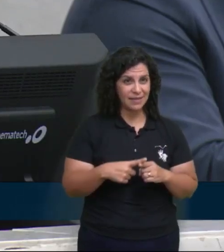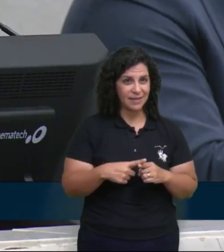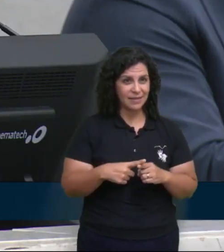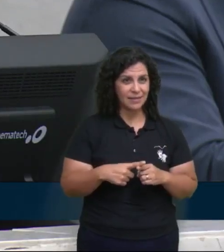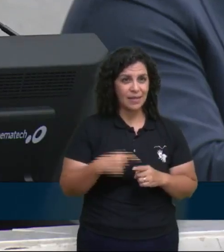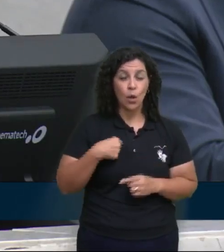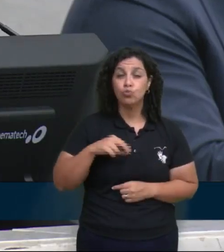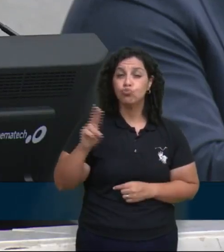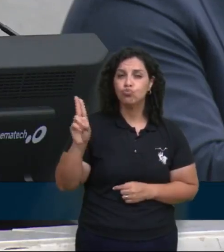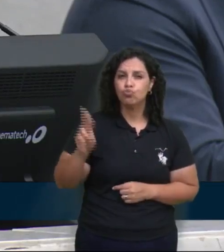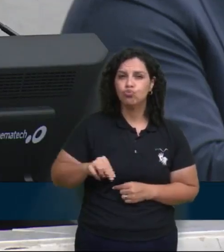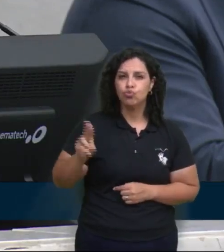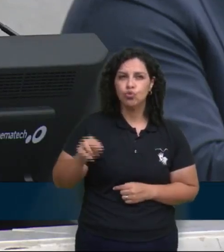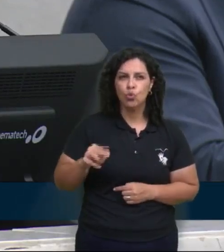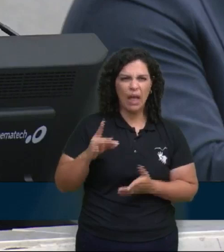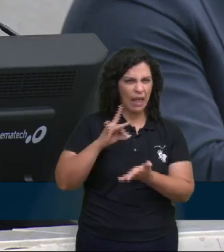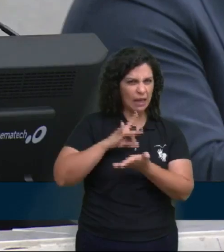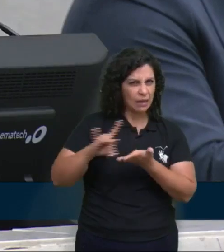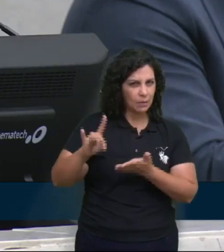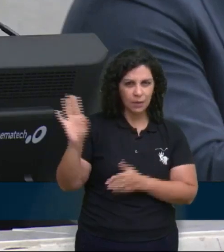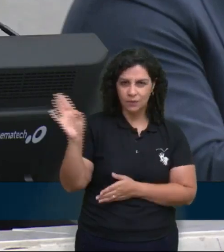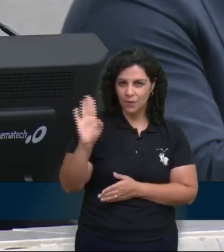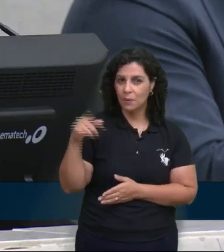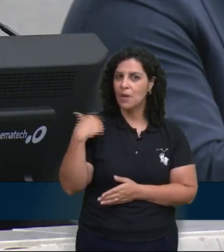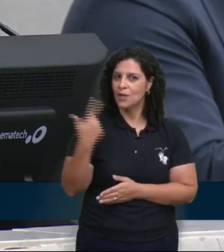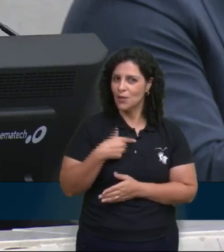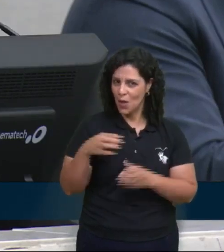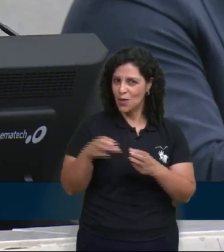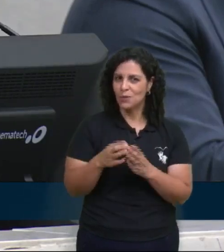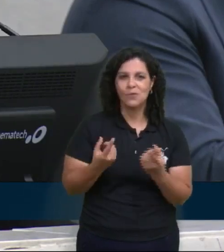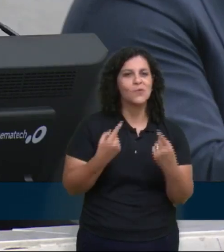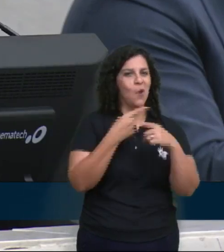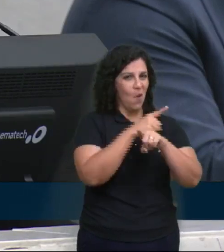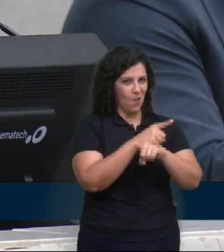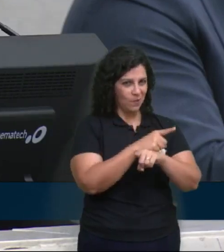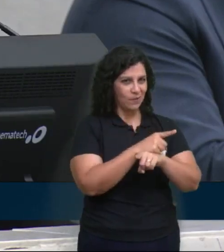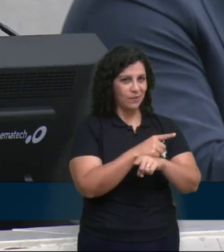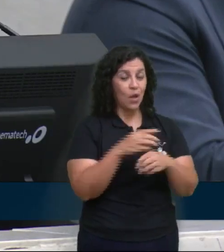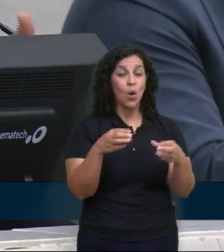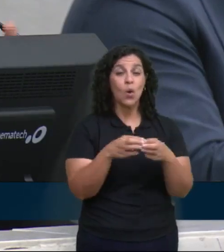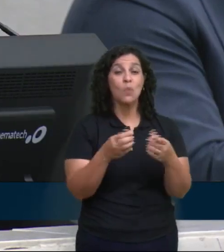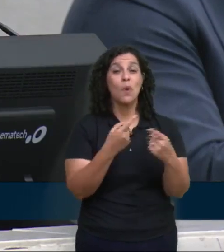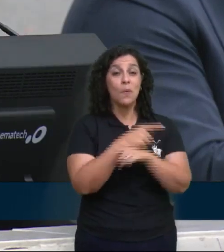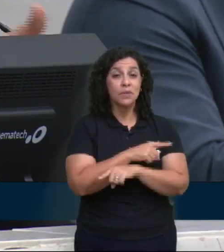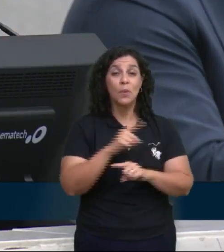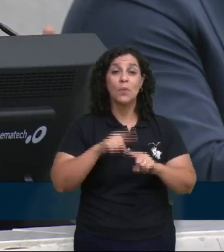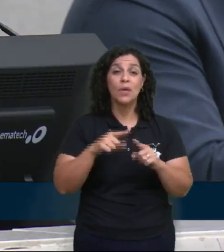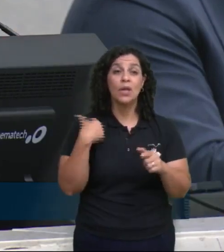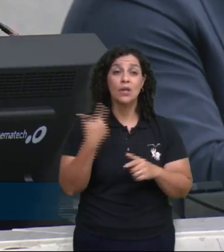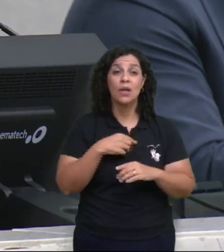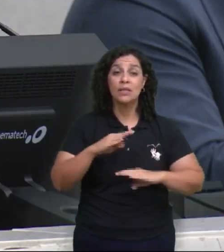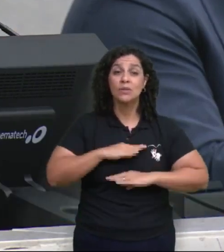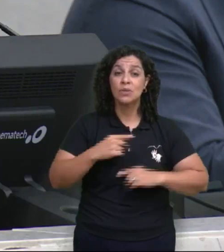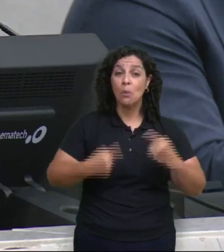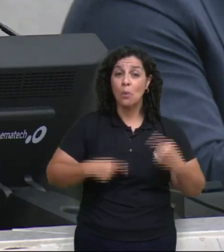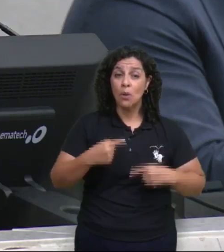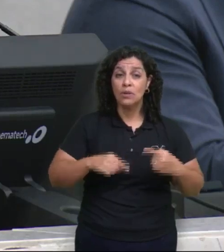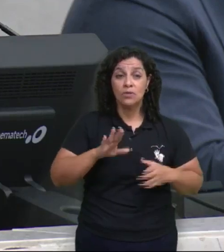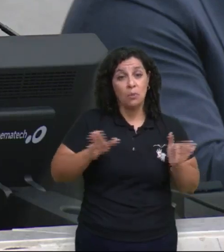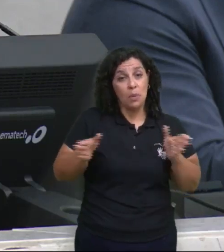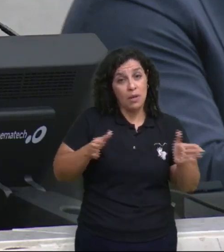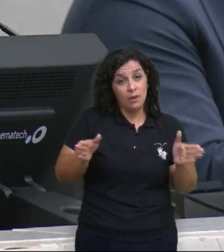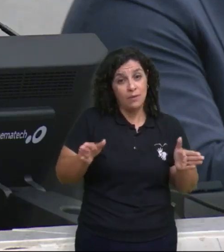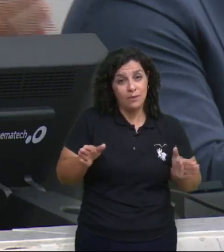nunca fui inimigo, mas fui oposição. Eu fui oposição em função de uma situação política à